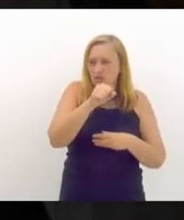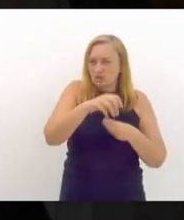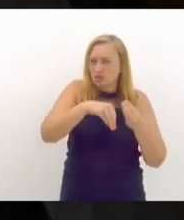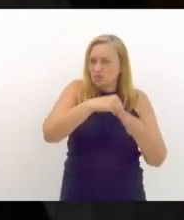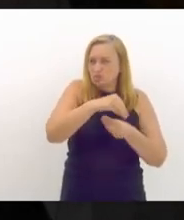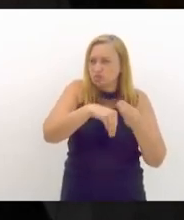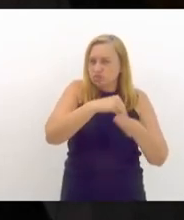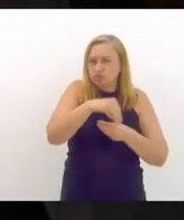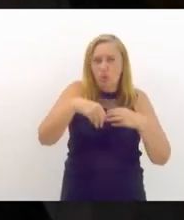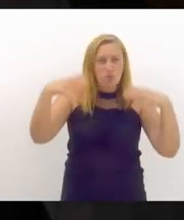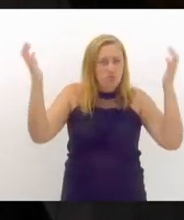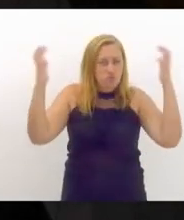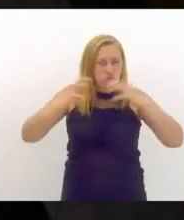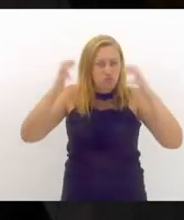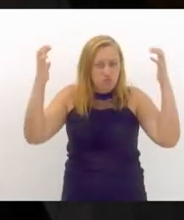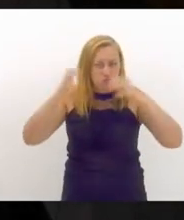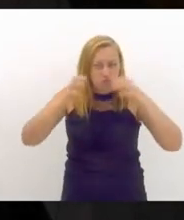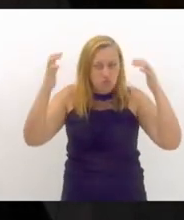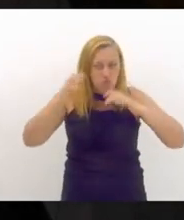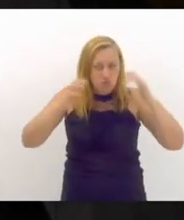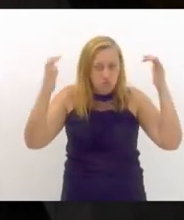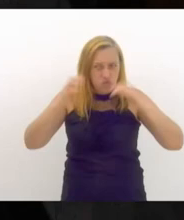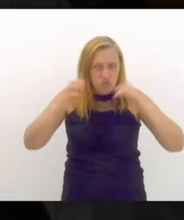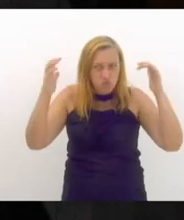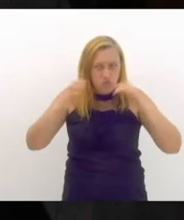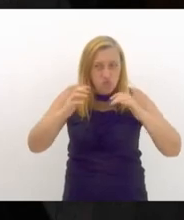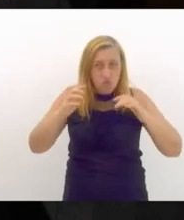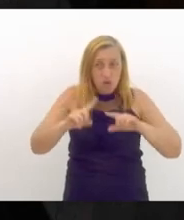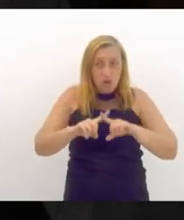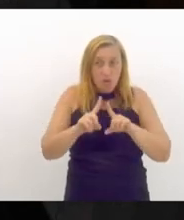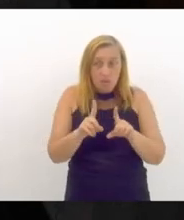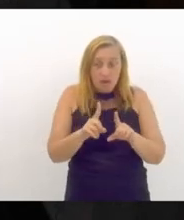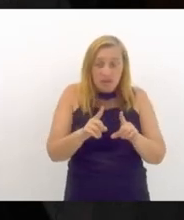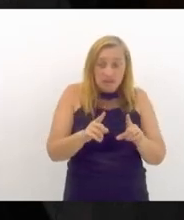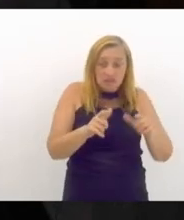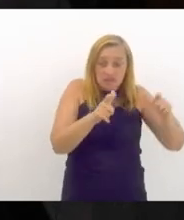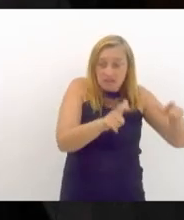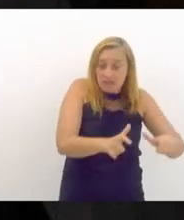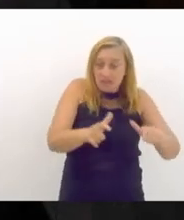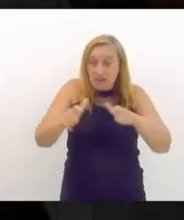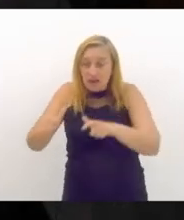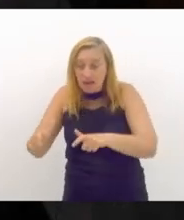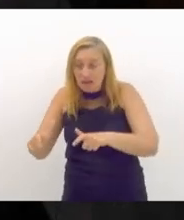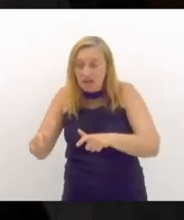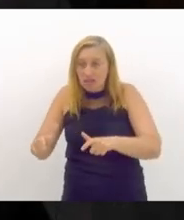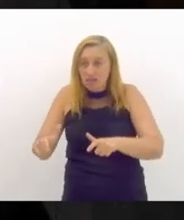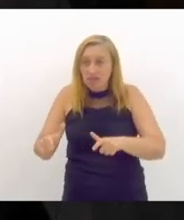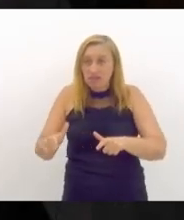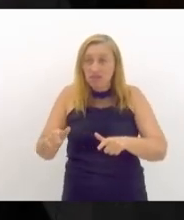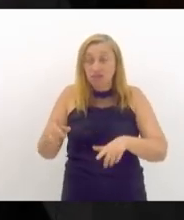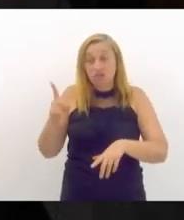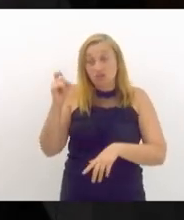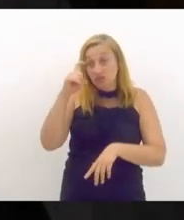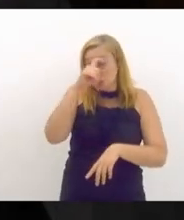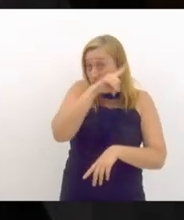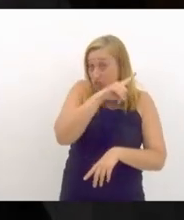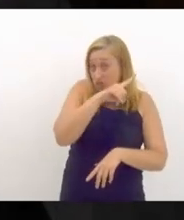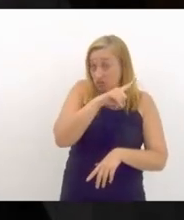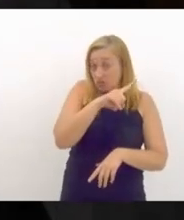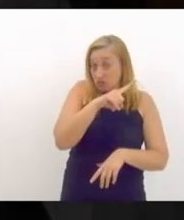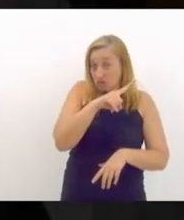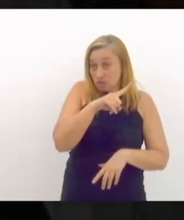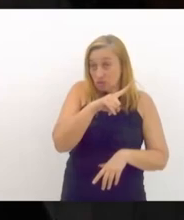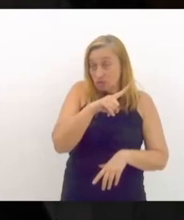Chovendo sempre o mesmo volume, mas em áreas muito mais concentradas e entrando